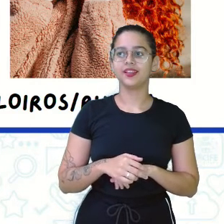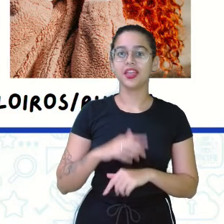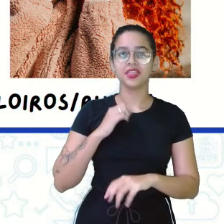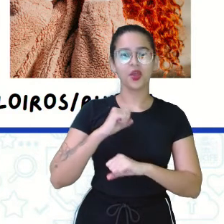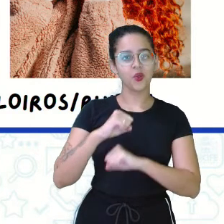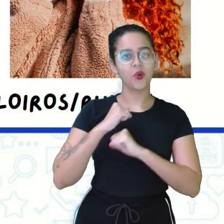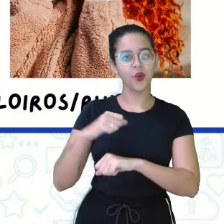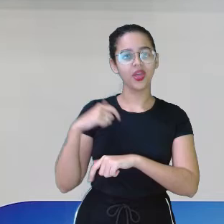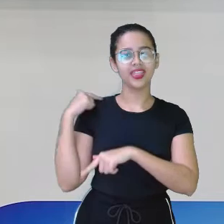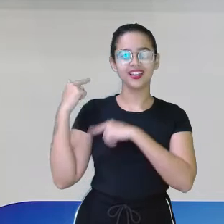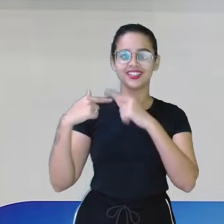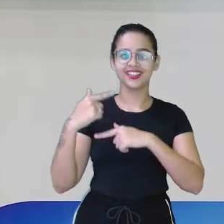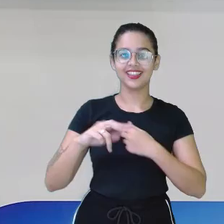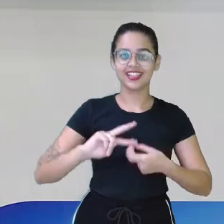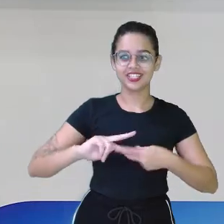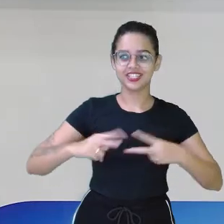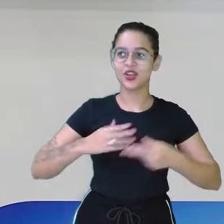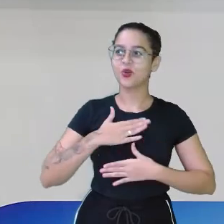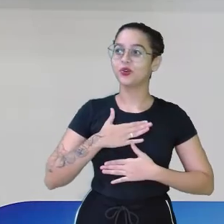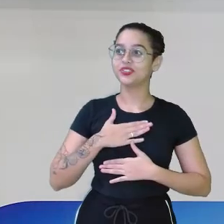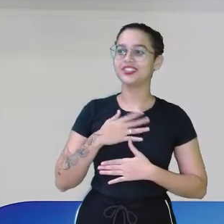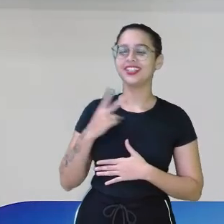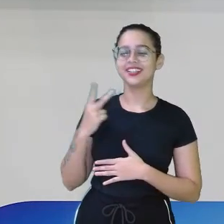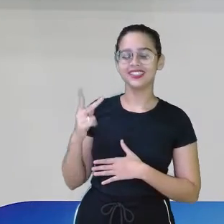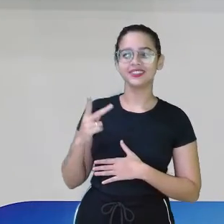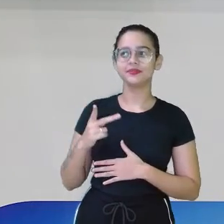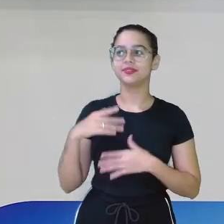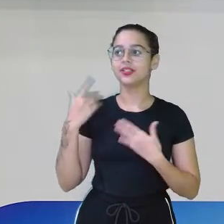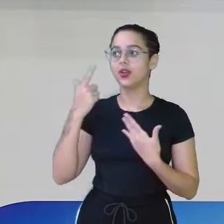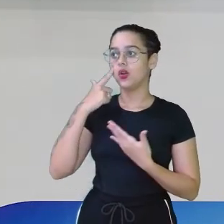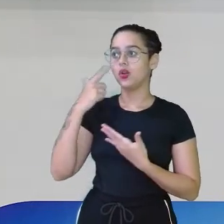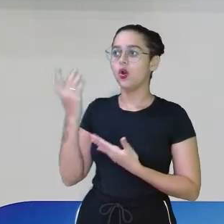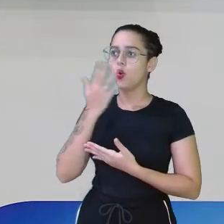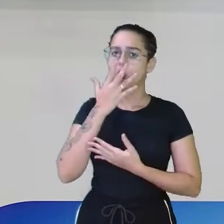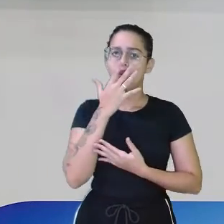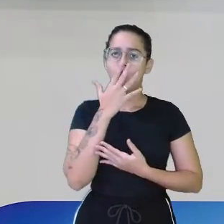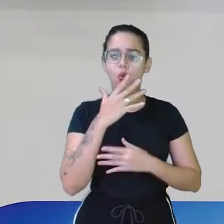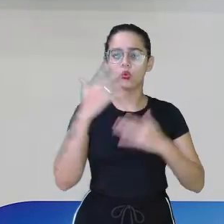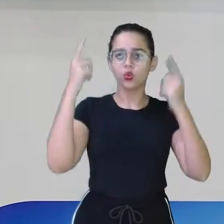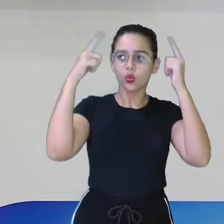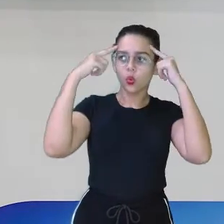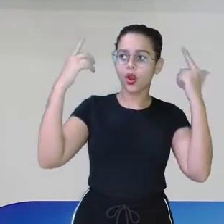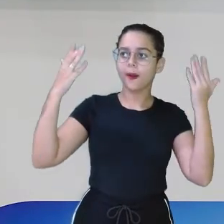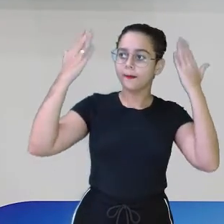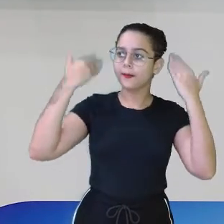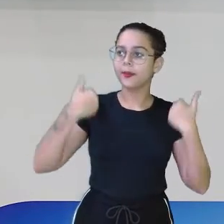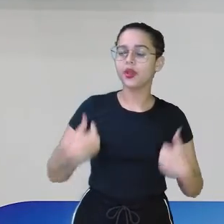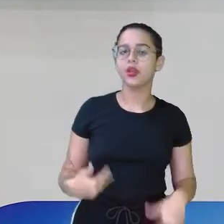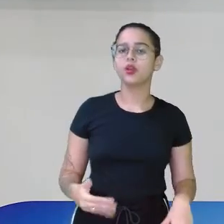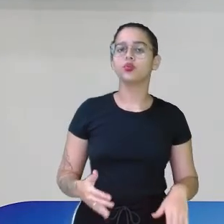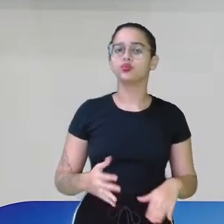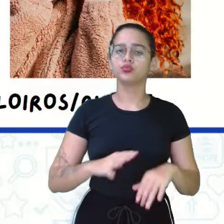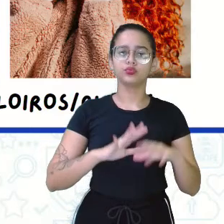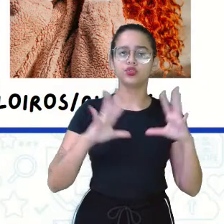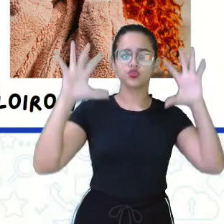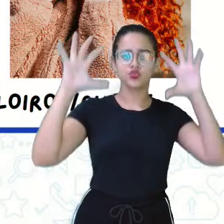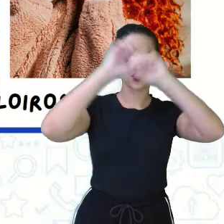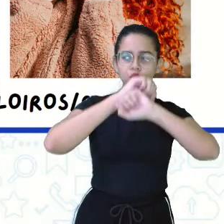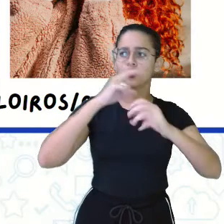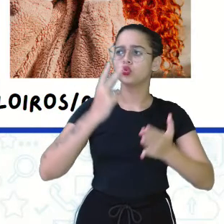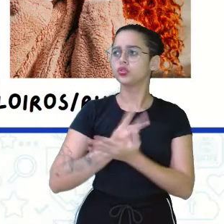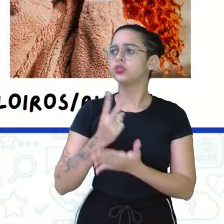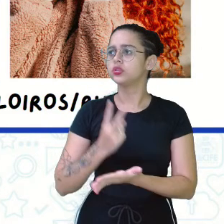genética. Eu gostei disso, viu, professora? Gostei muito disso. Aqui na cor dos cabelos, os cabelos escuros também vão estar